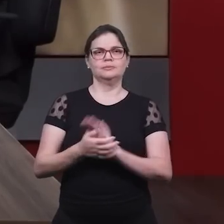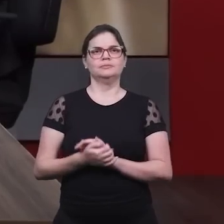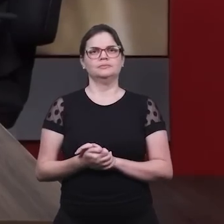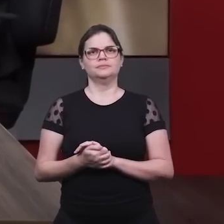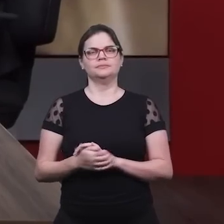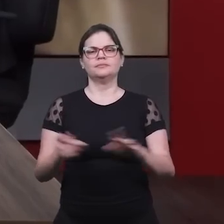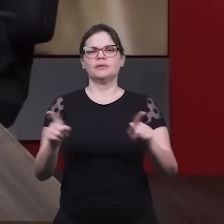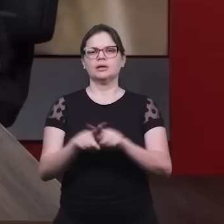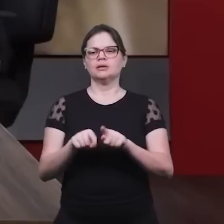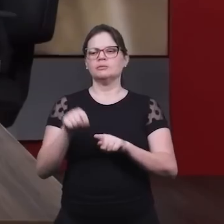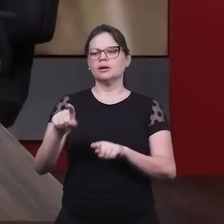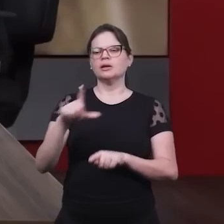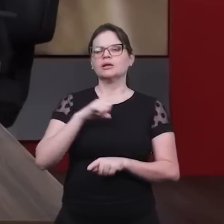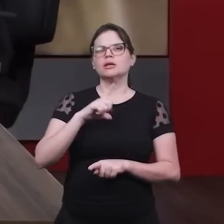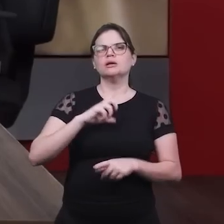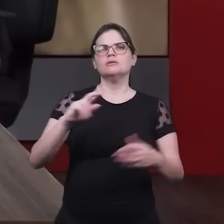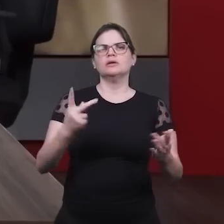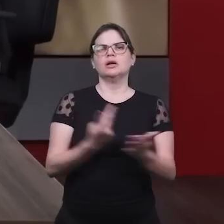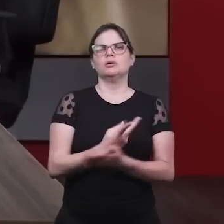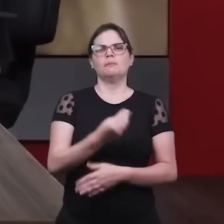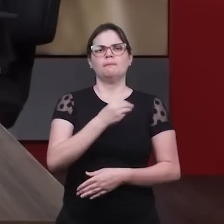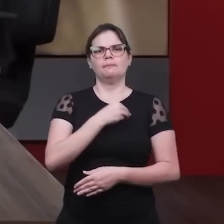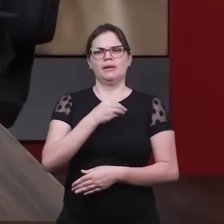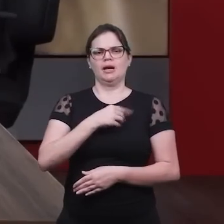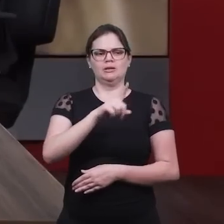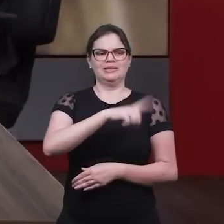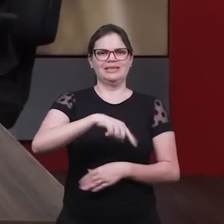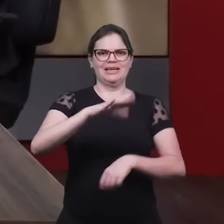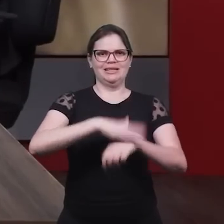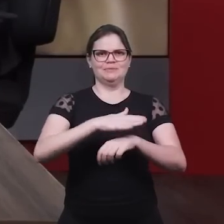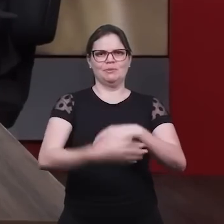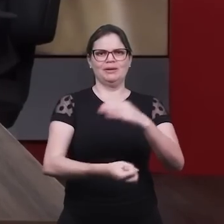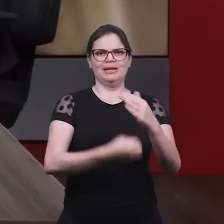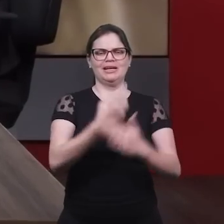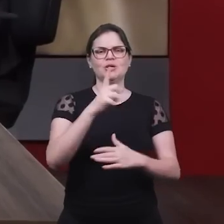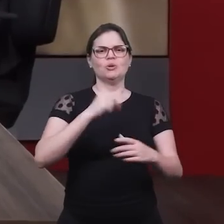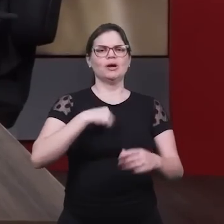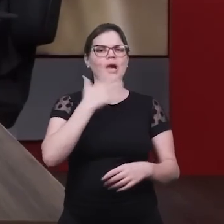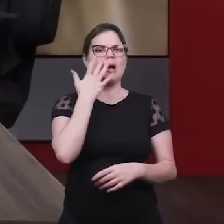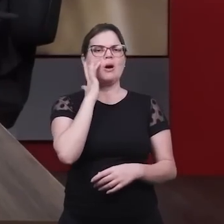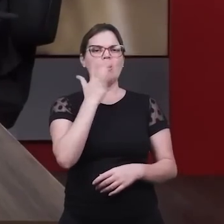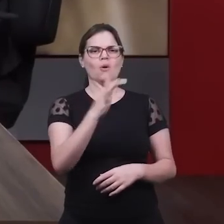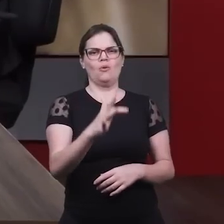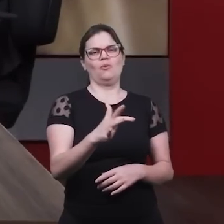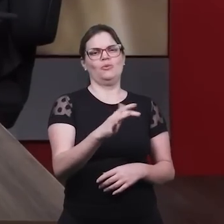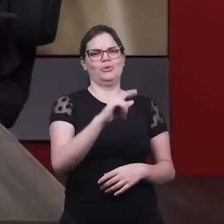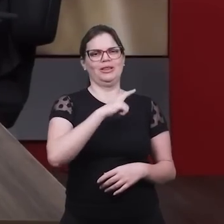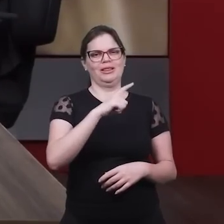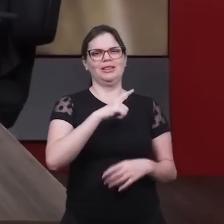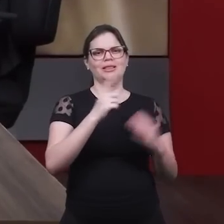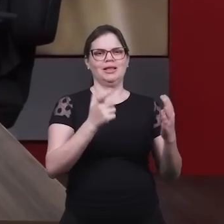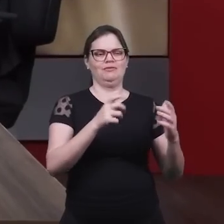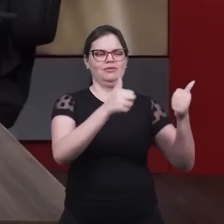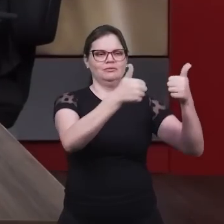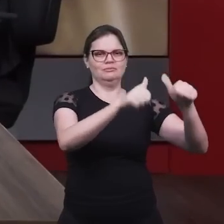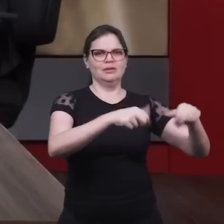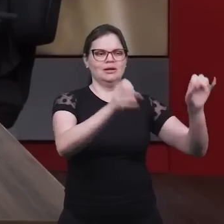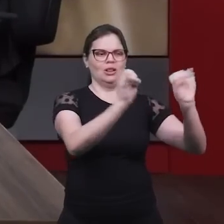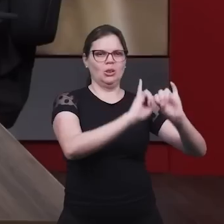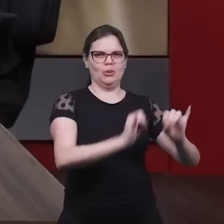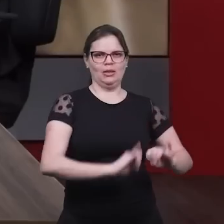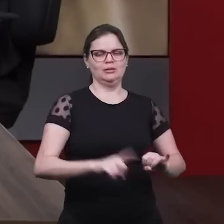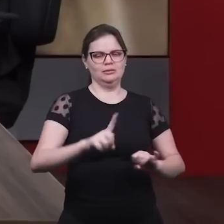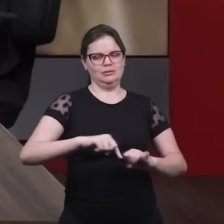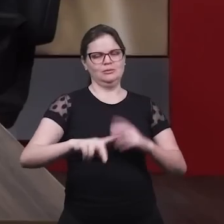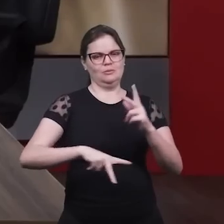os espias. Toda essa região aqui. Essa região aí já seria onde eles entrariam na região